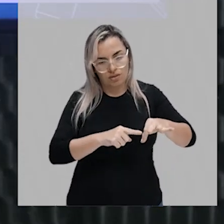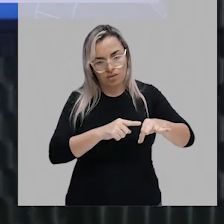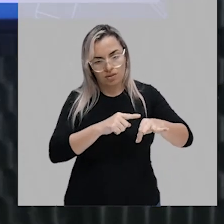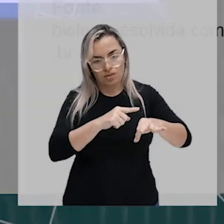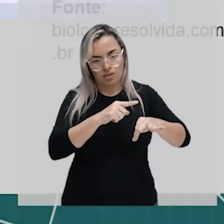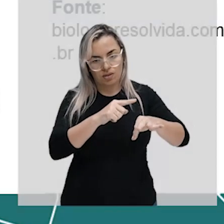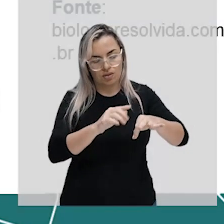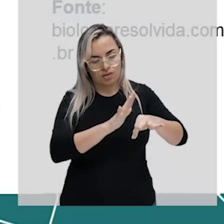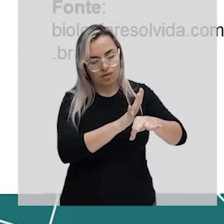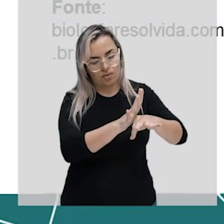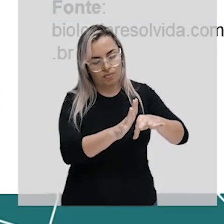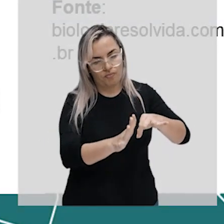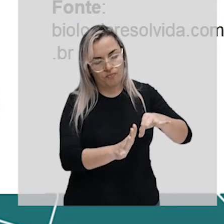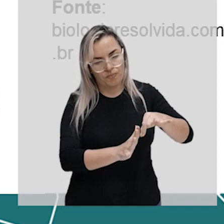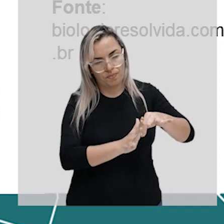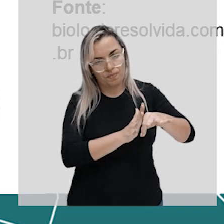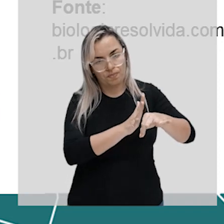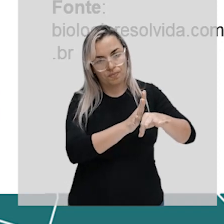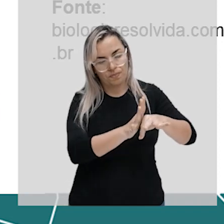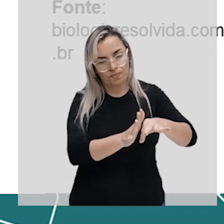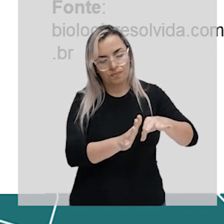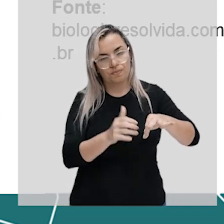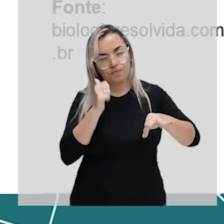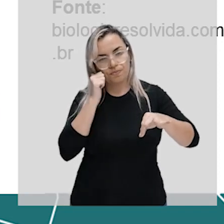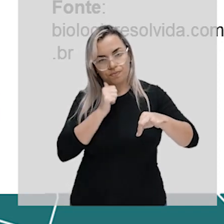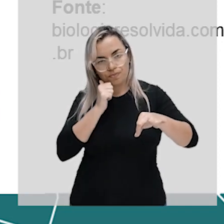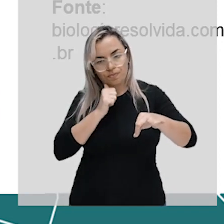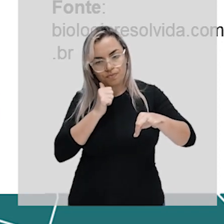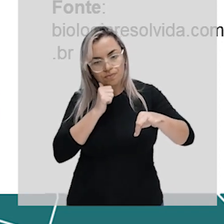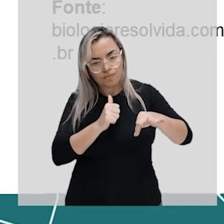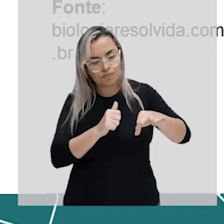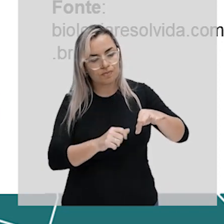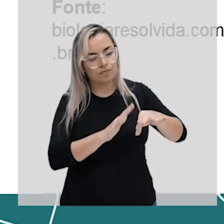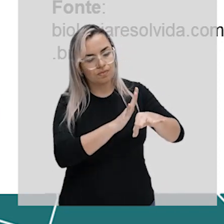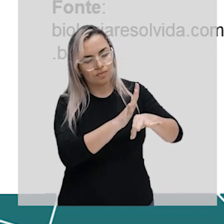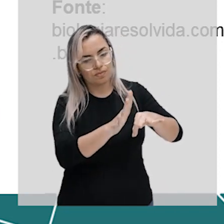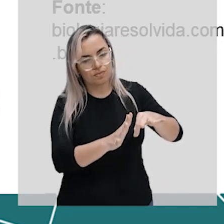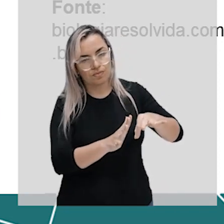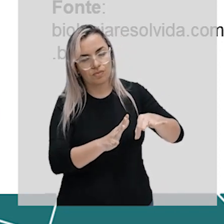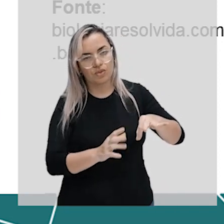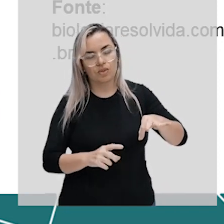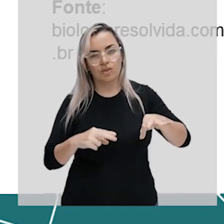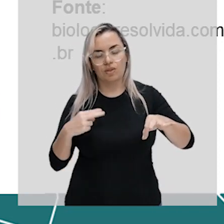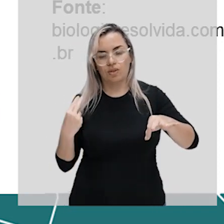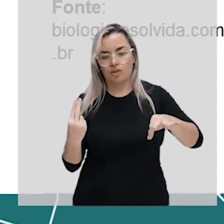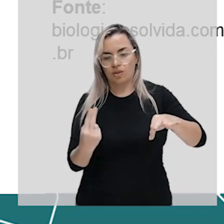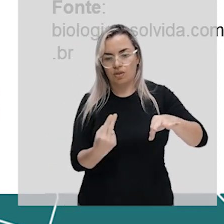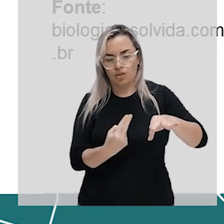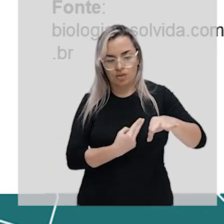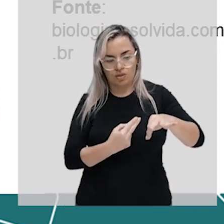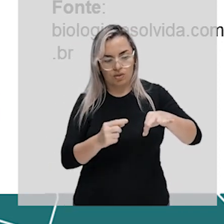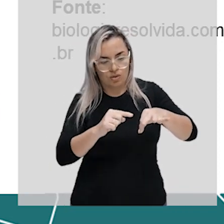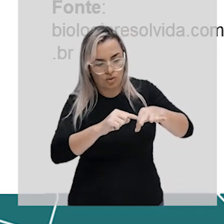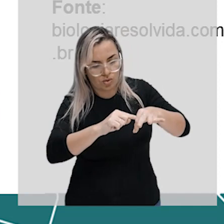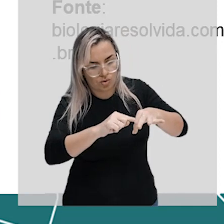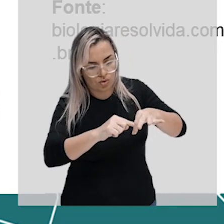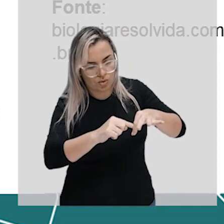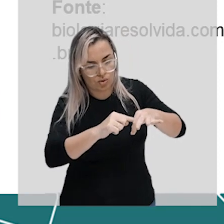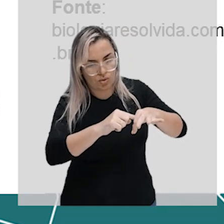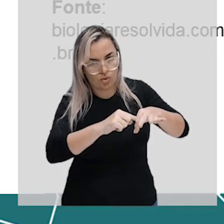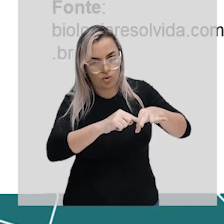sistema genital feminino. A gente pode mencionar para vocês o seguinte, ó, nós temos os pequenos lábios,